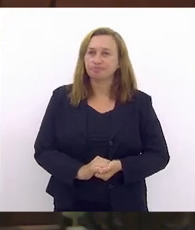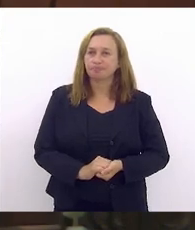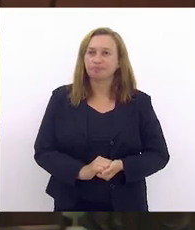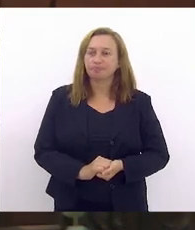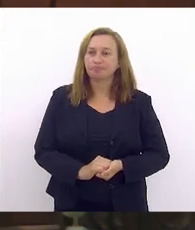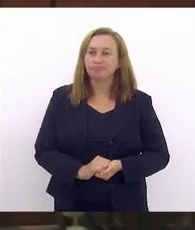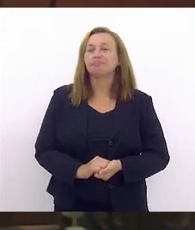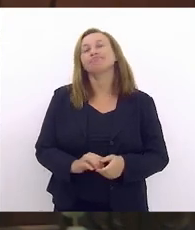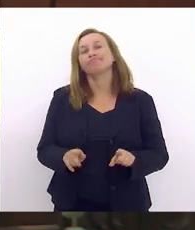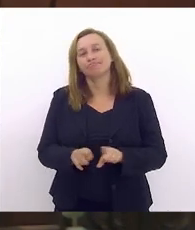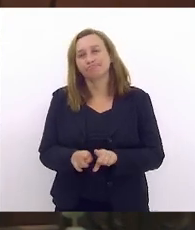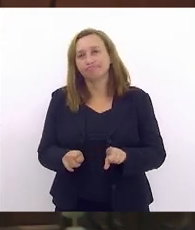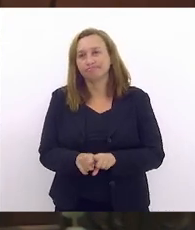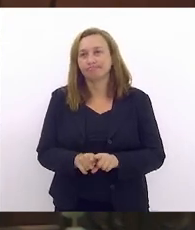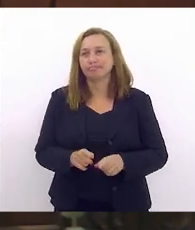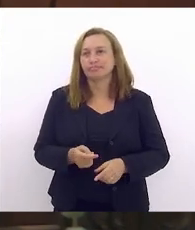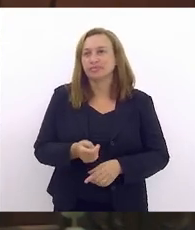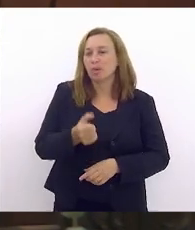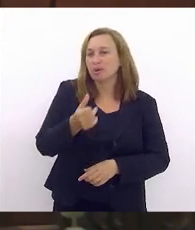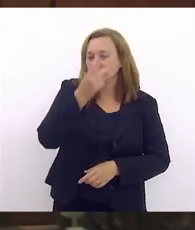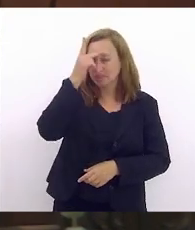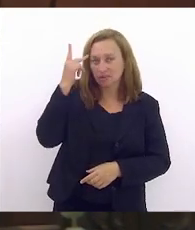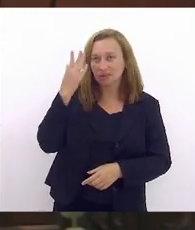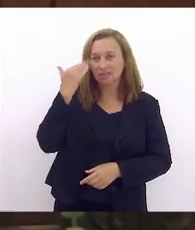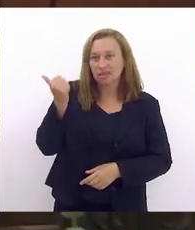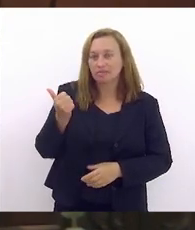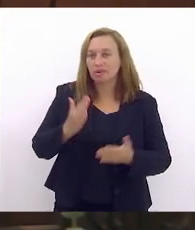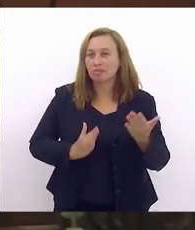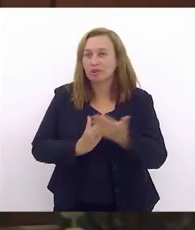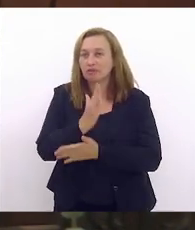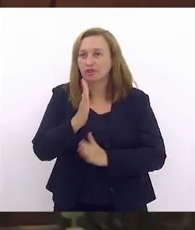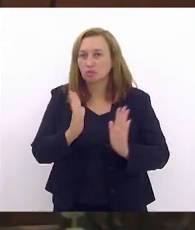E também, para poucas pessoas sabem, foi aprovado hoje